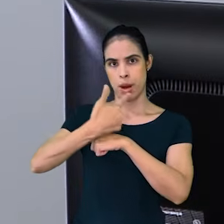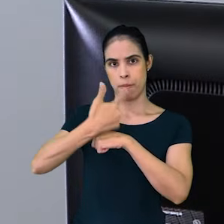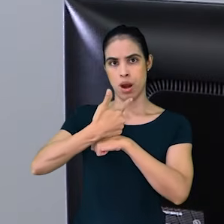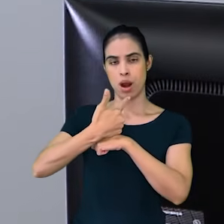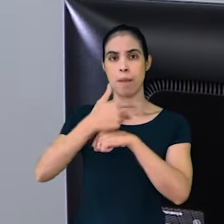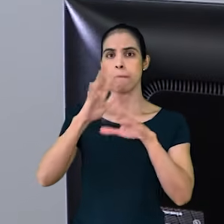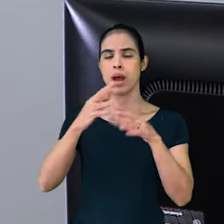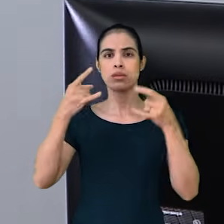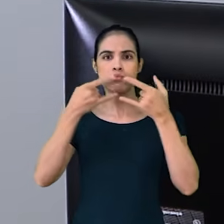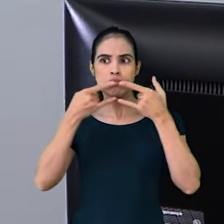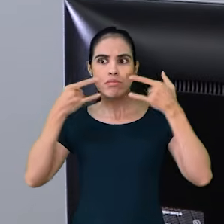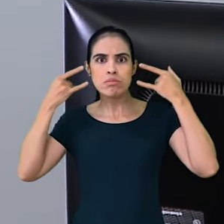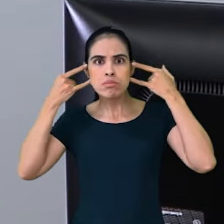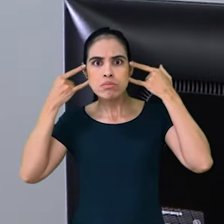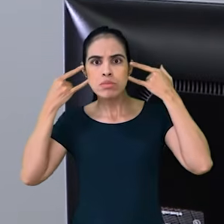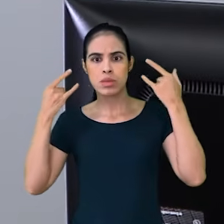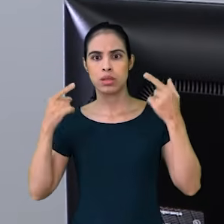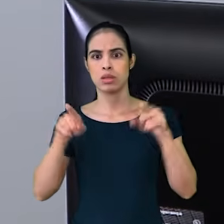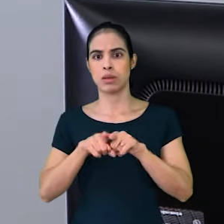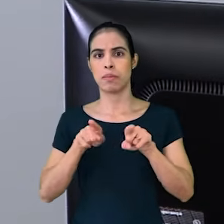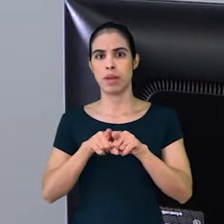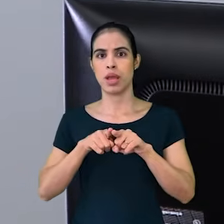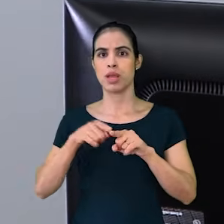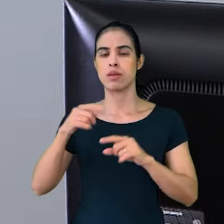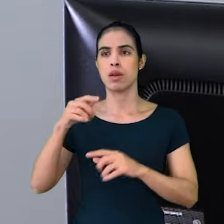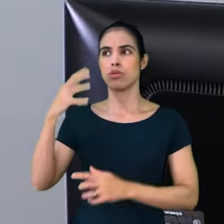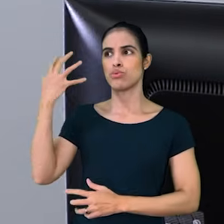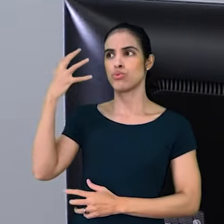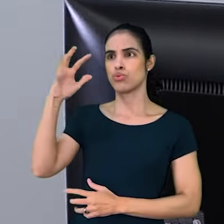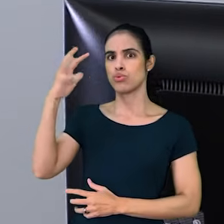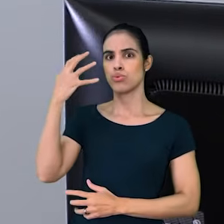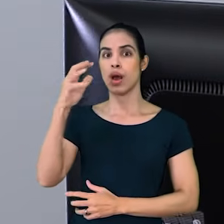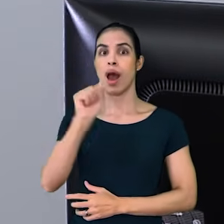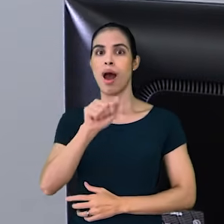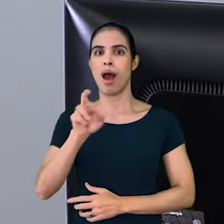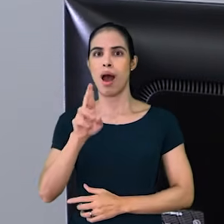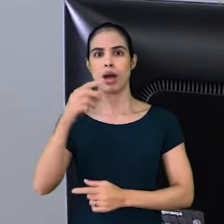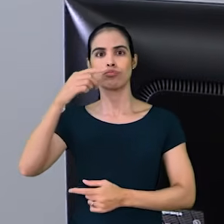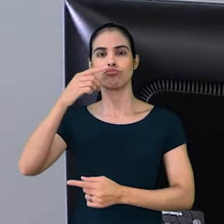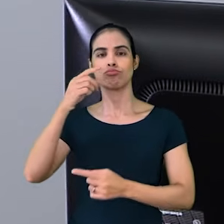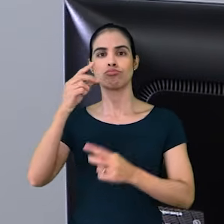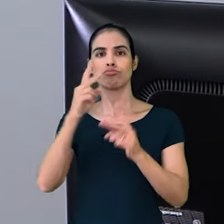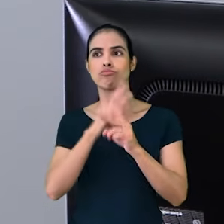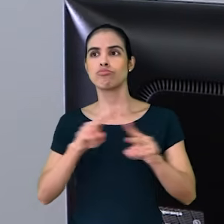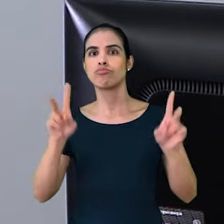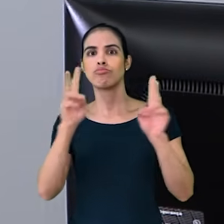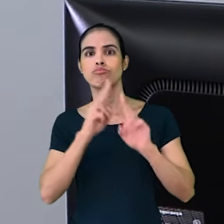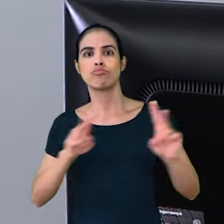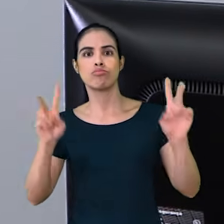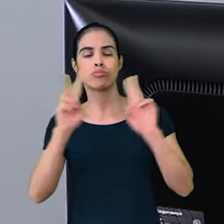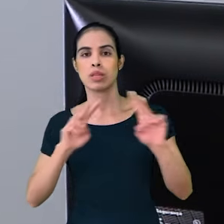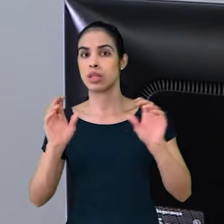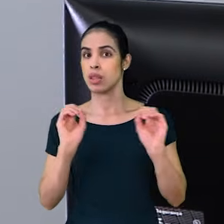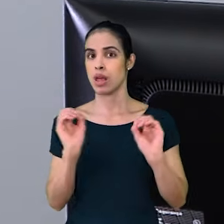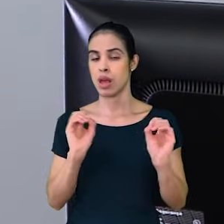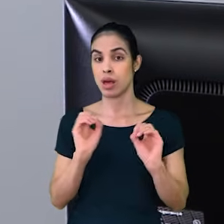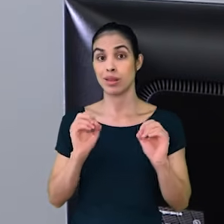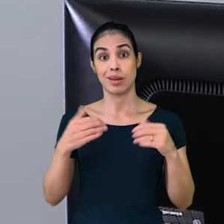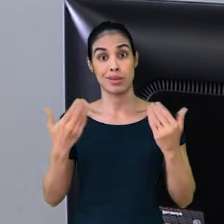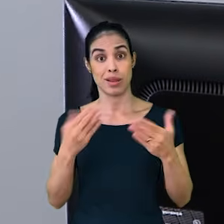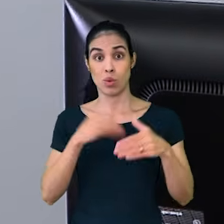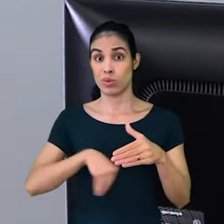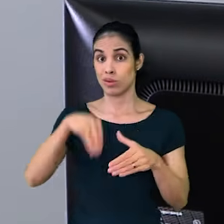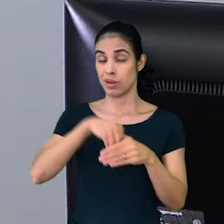sem máscaras e sem mecanismos de renovação de ar nas salas. Na ação, foi apontada a ausência do risco biológico